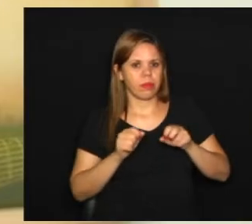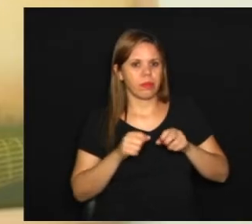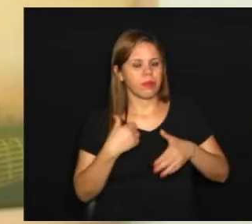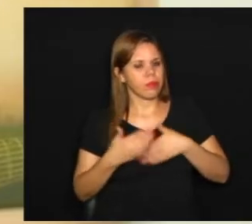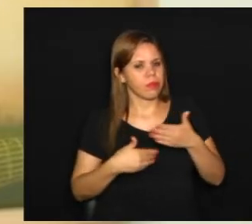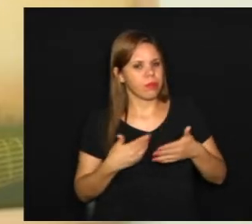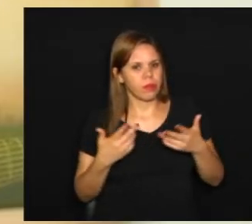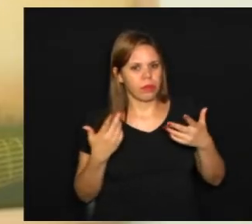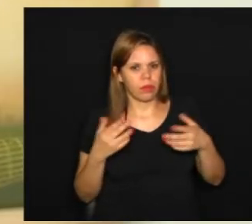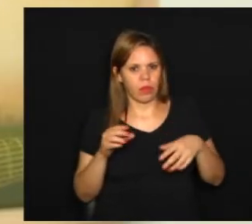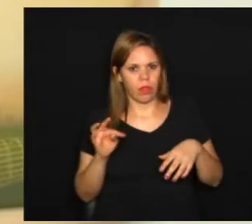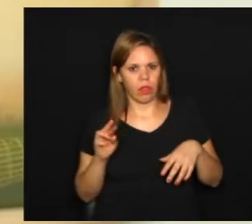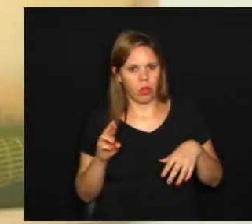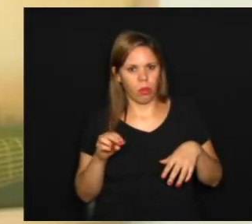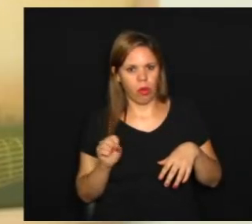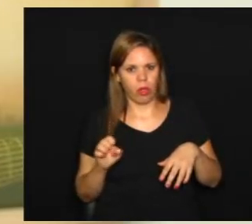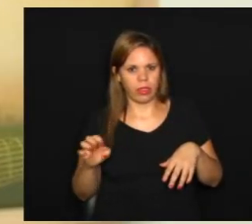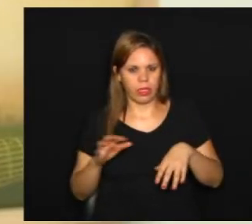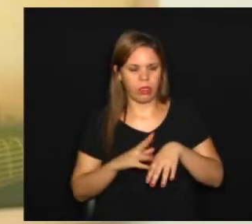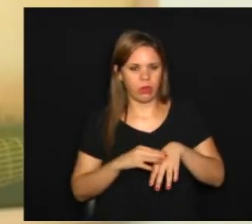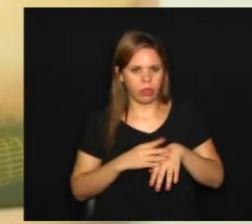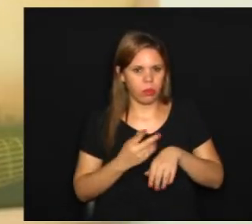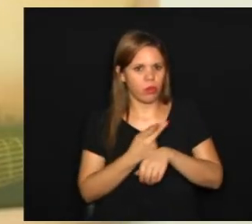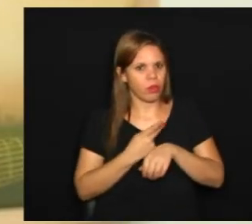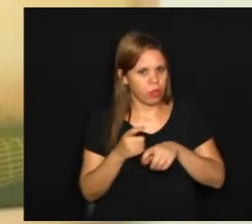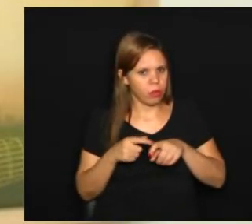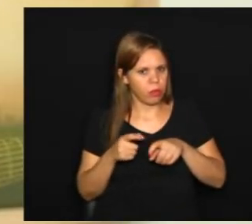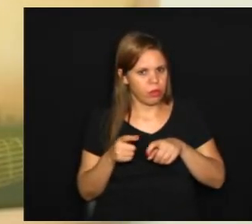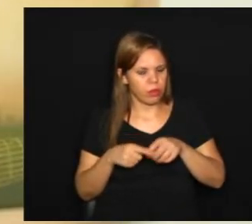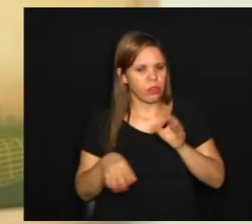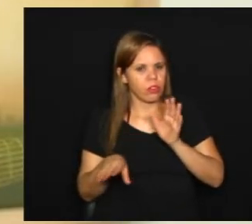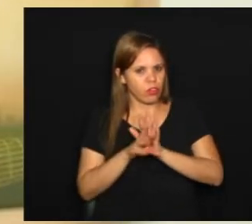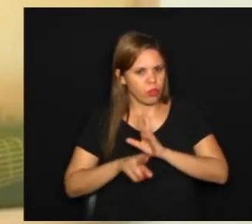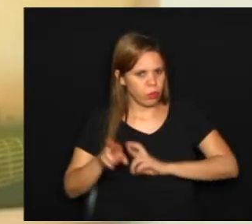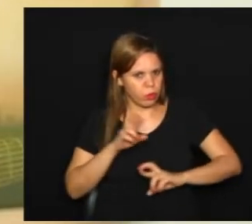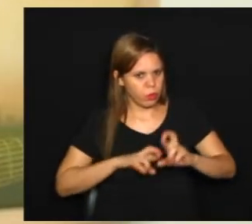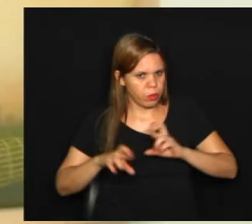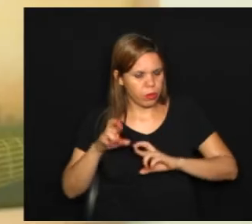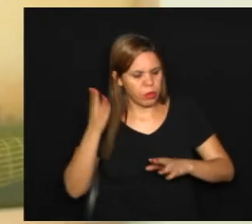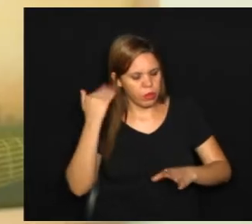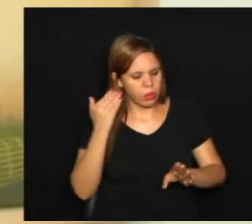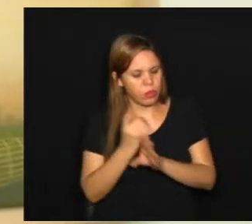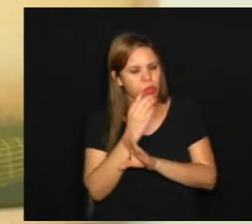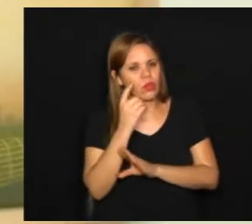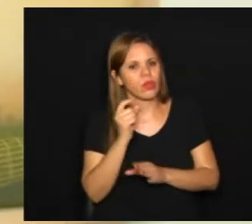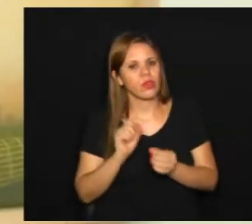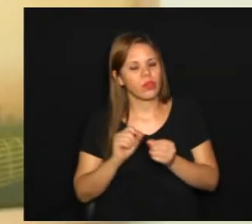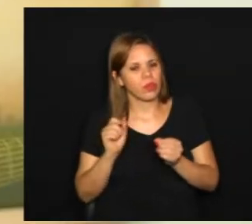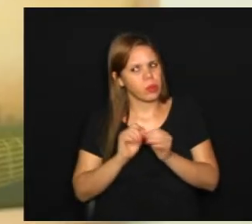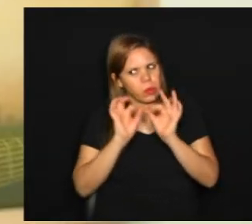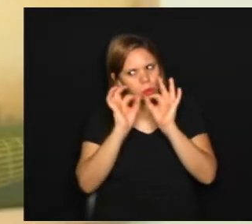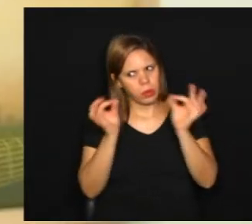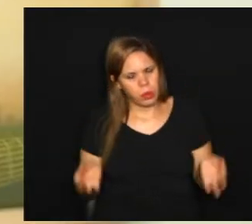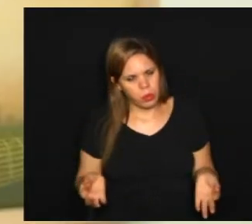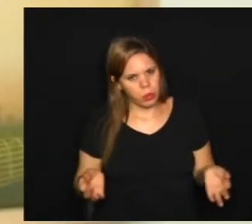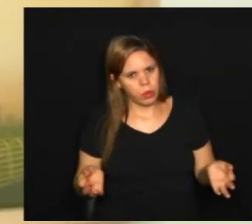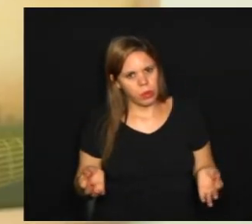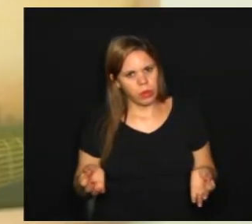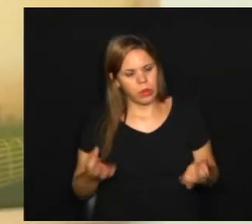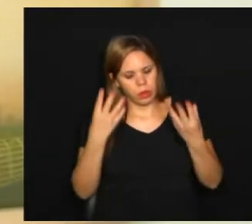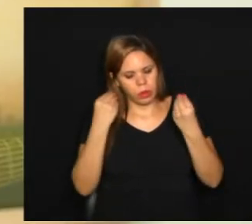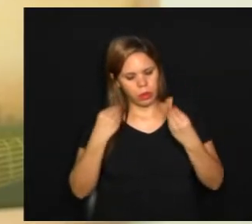inchaço duro, que a gente não consegue mexer com a musculatura. Então, de repente, se você está bem e a perna incha, de uma